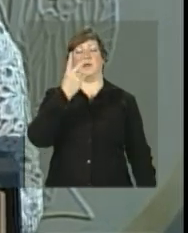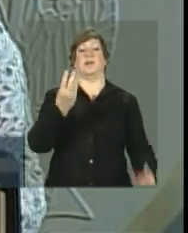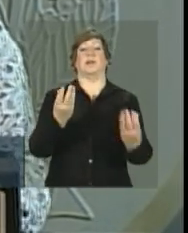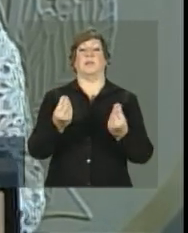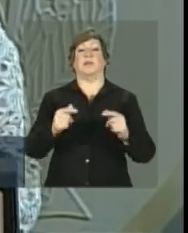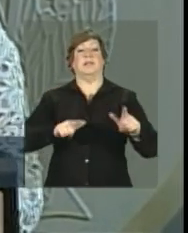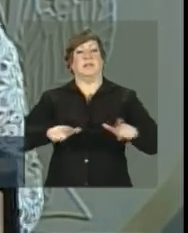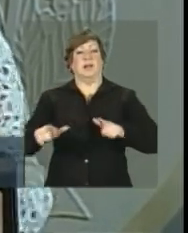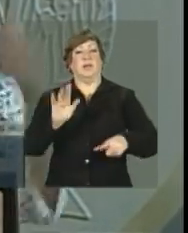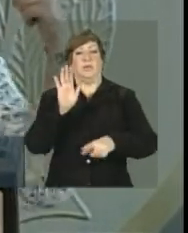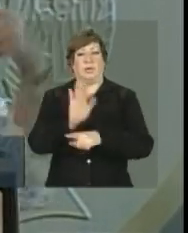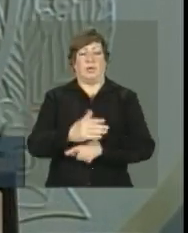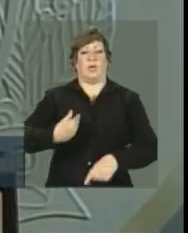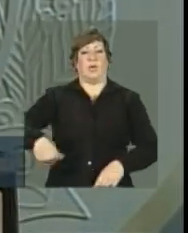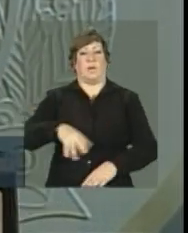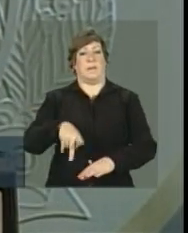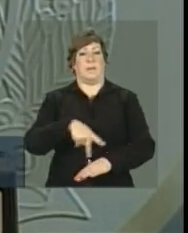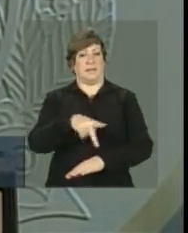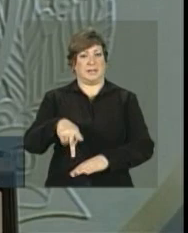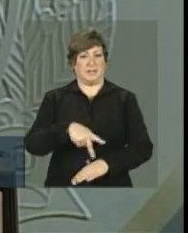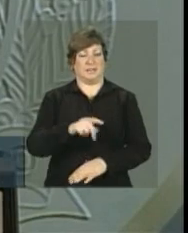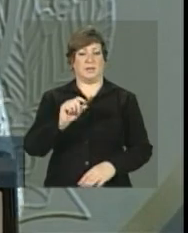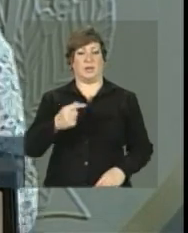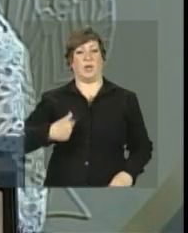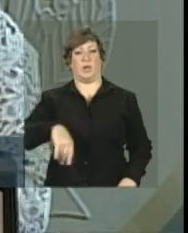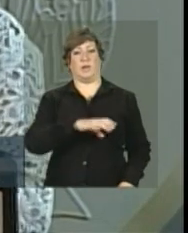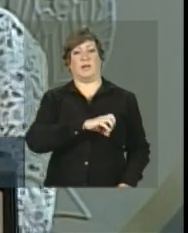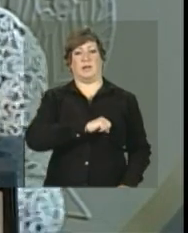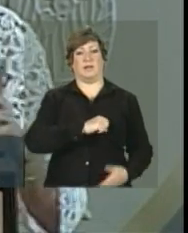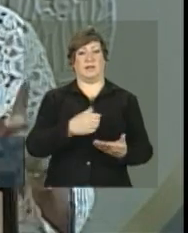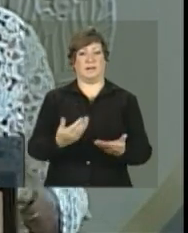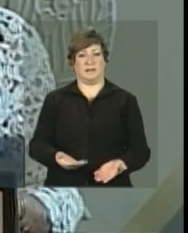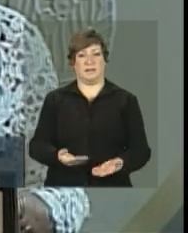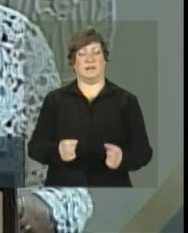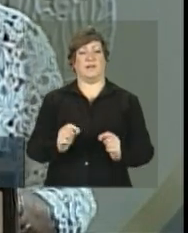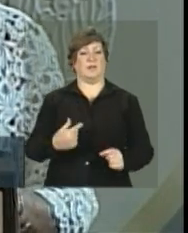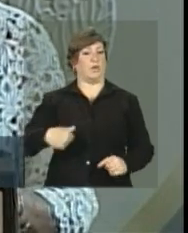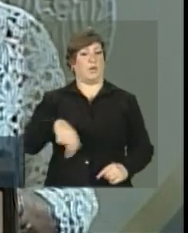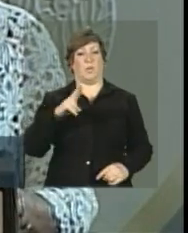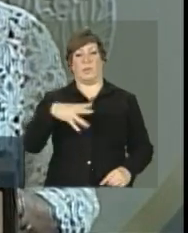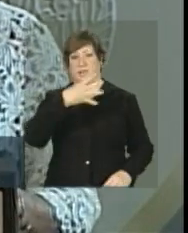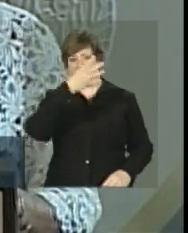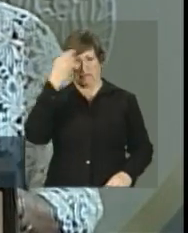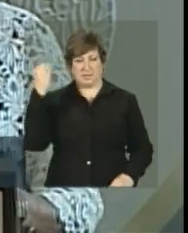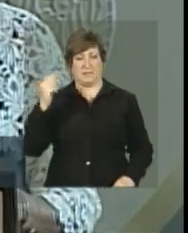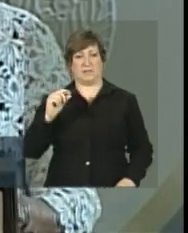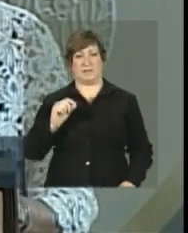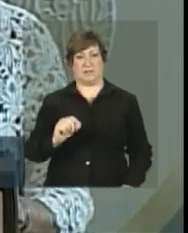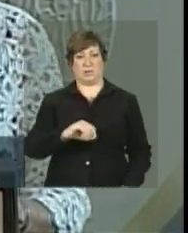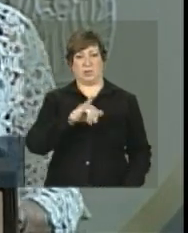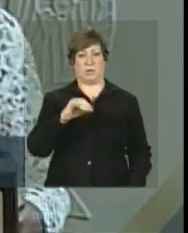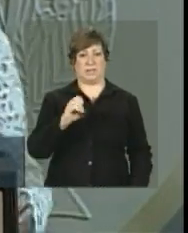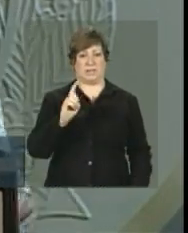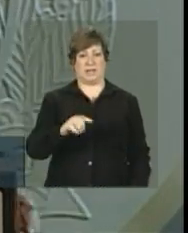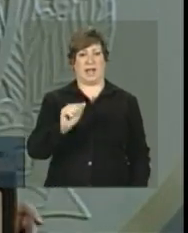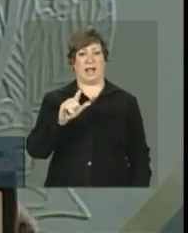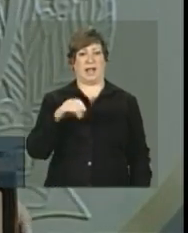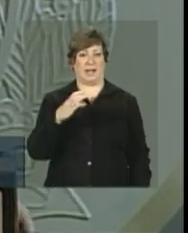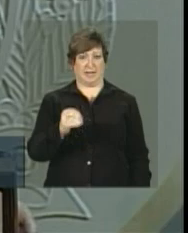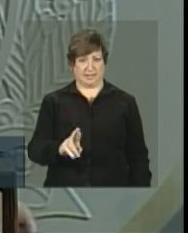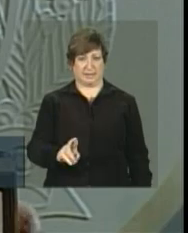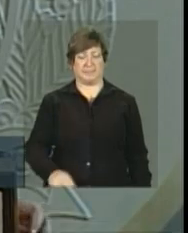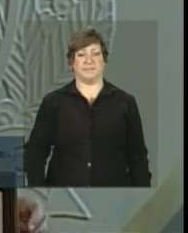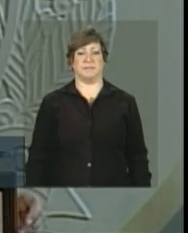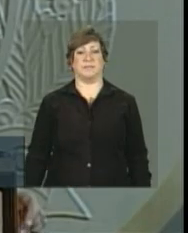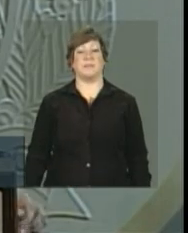serviços ao nosso país, o nosso querido, inesquecível José Alencar.